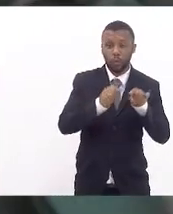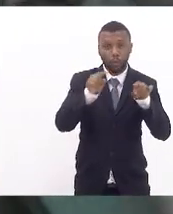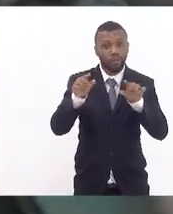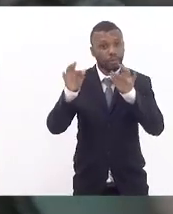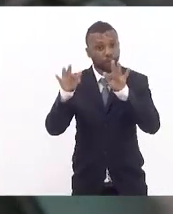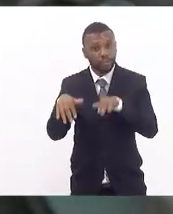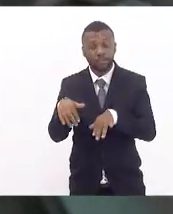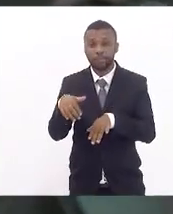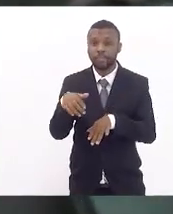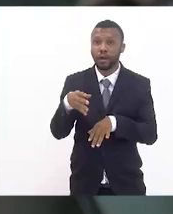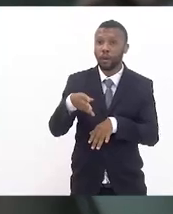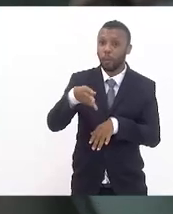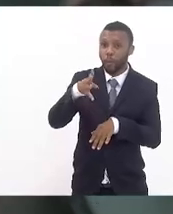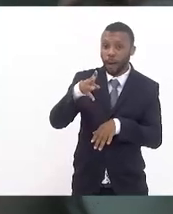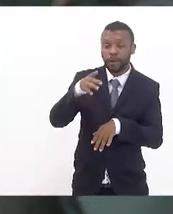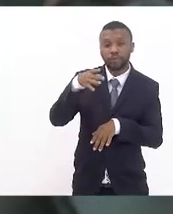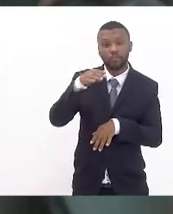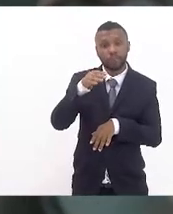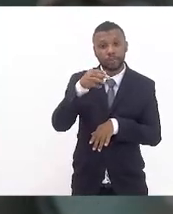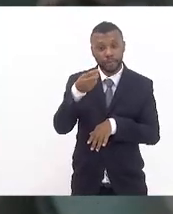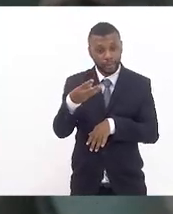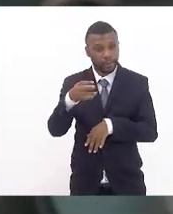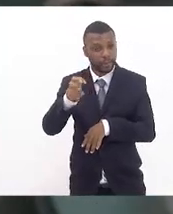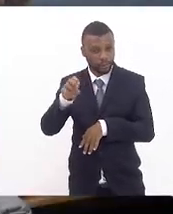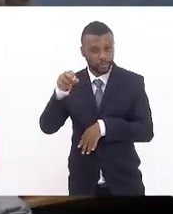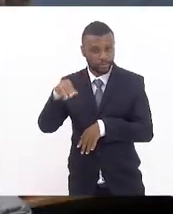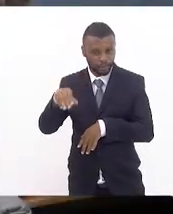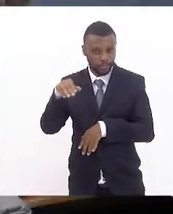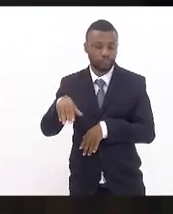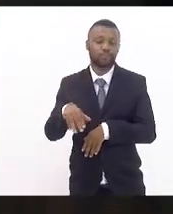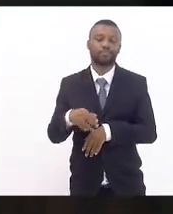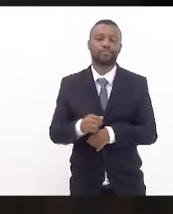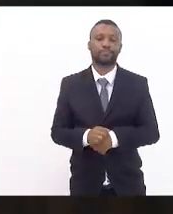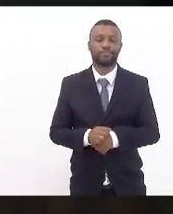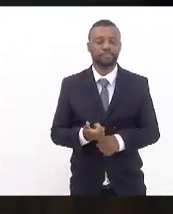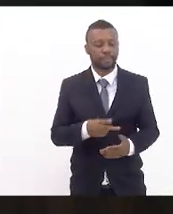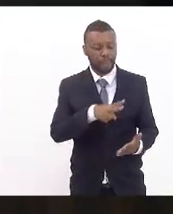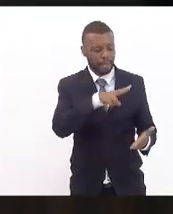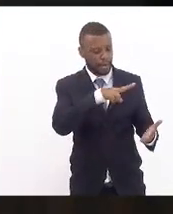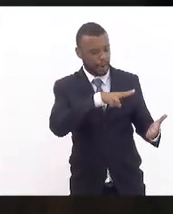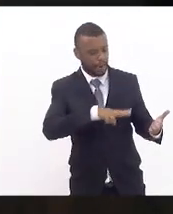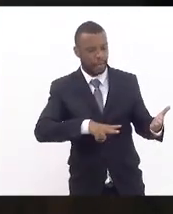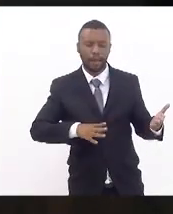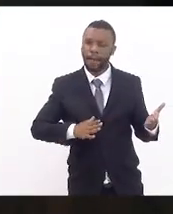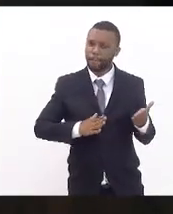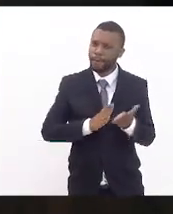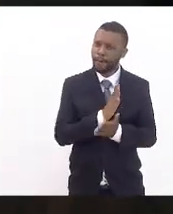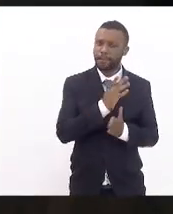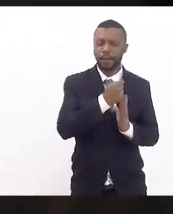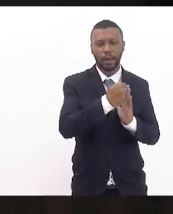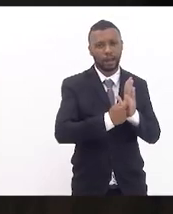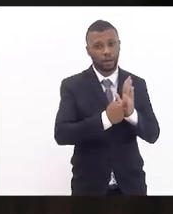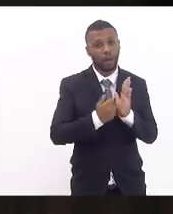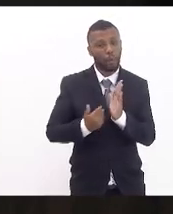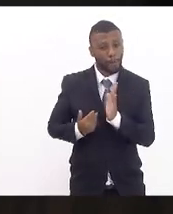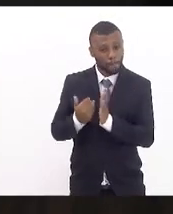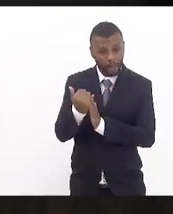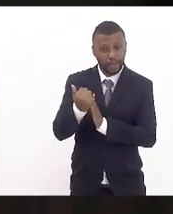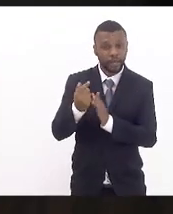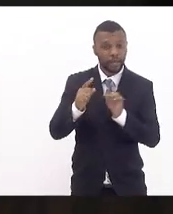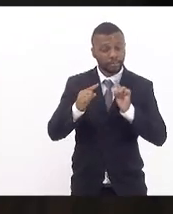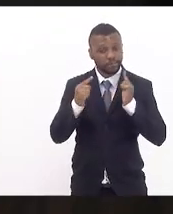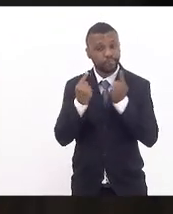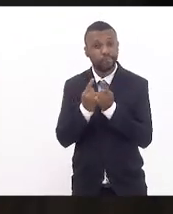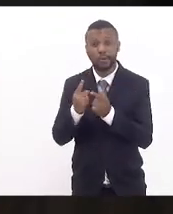às 16 horas e 35 minutos. Lida e aprovada a ata, passa-se à ordem da primeira sessão extraordinária. Antes